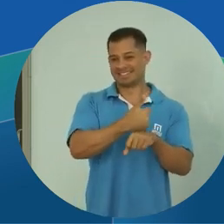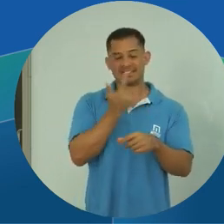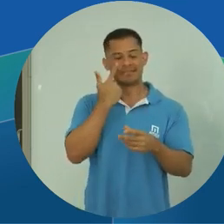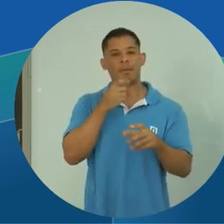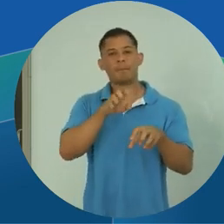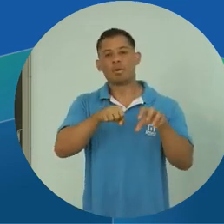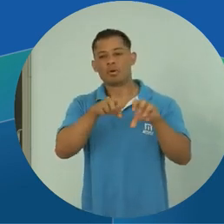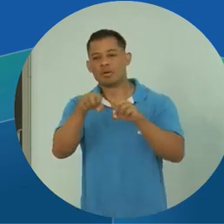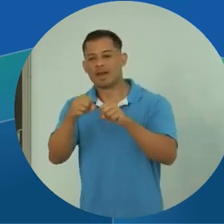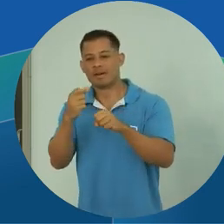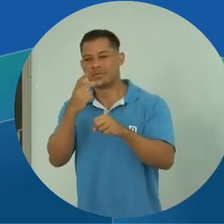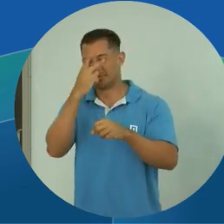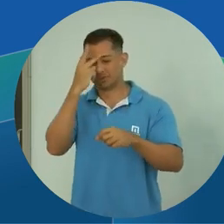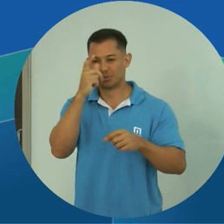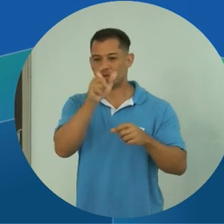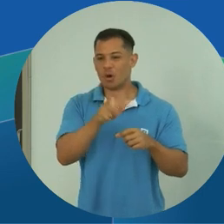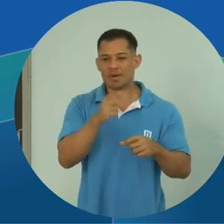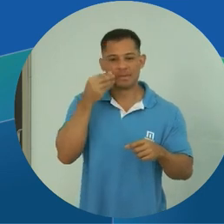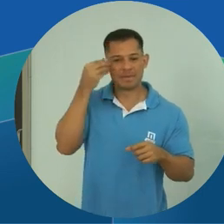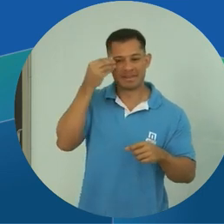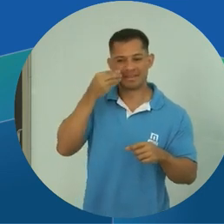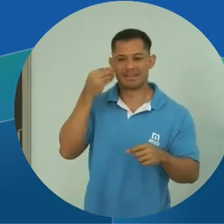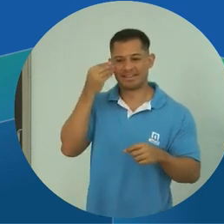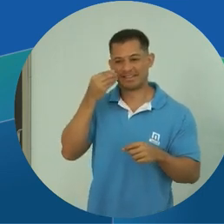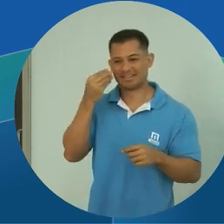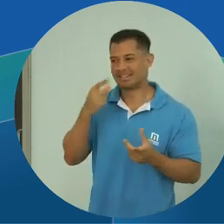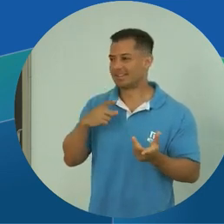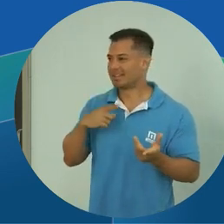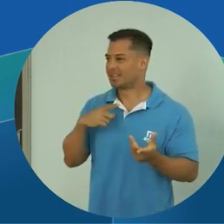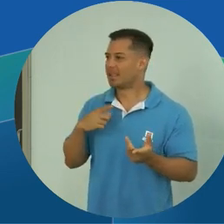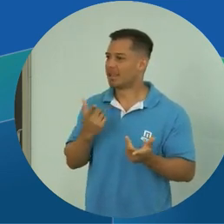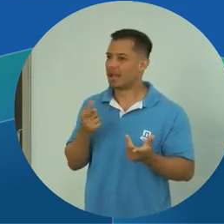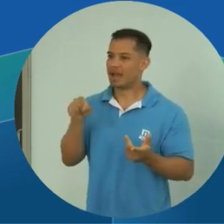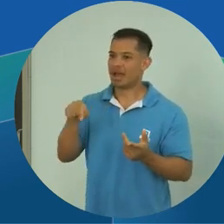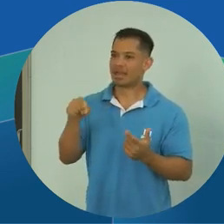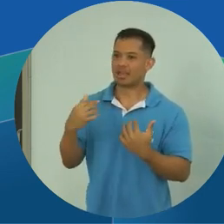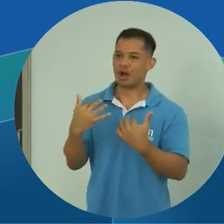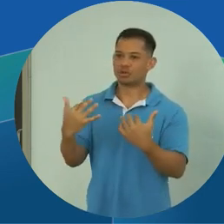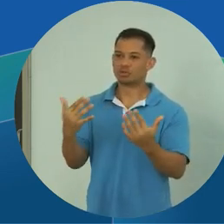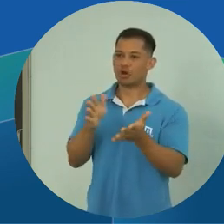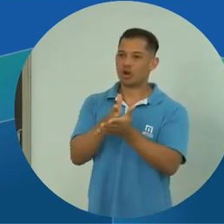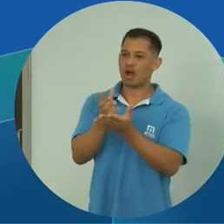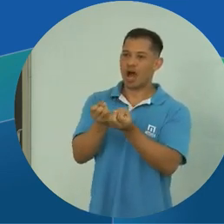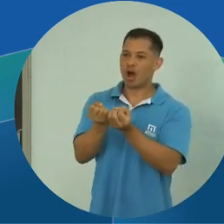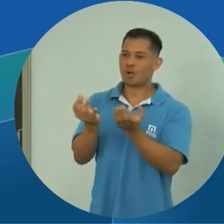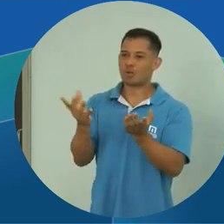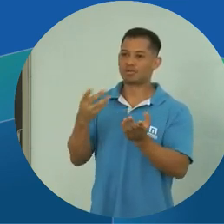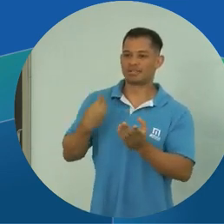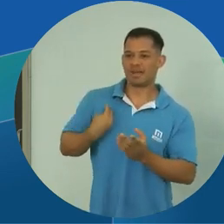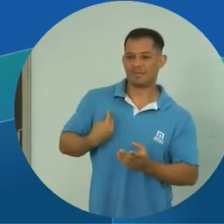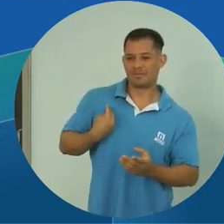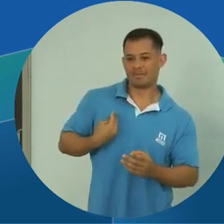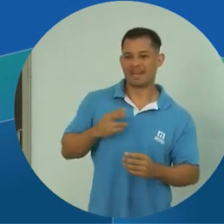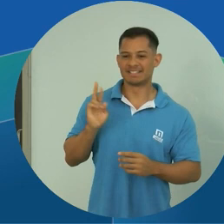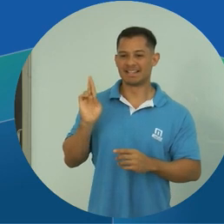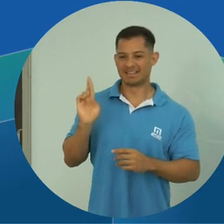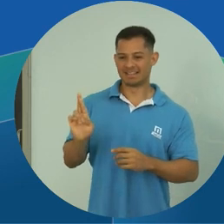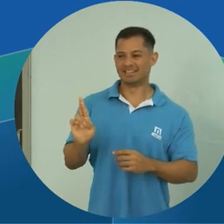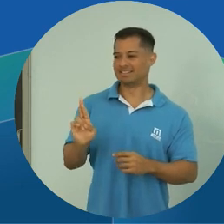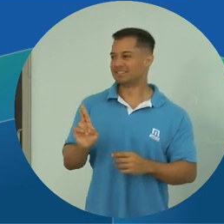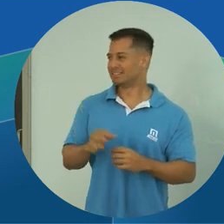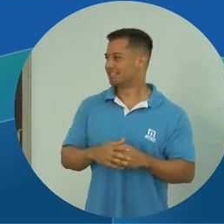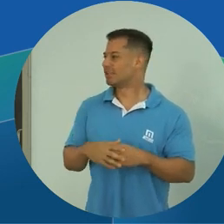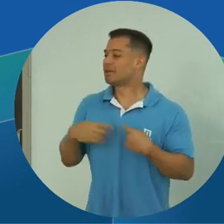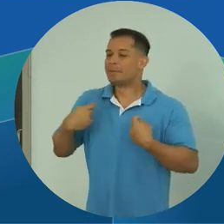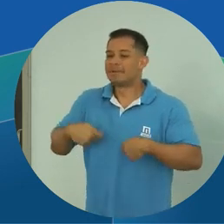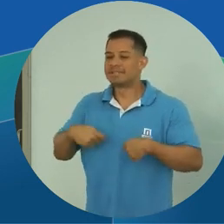essas pessoas com experiência. Temos até aqui no auditório hoje alguns representantes dessa turma que a gente